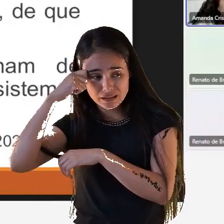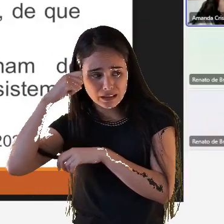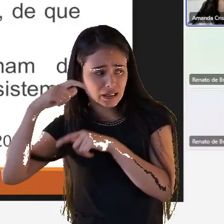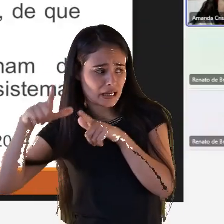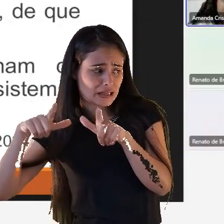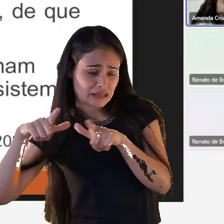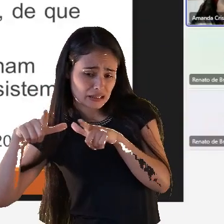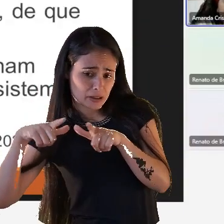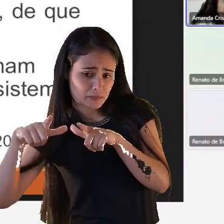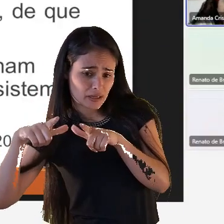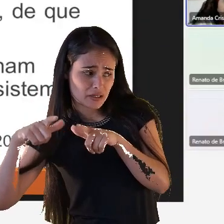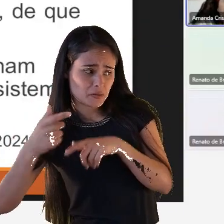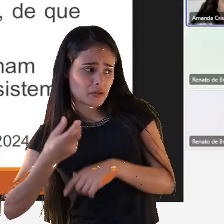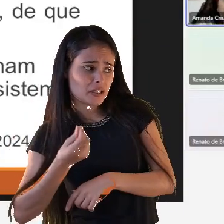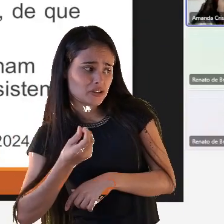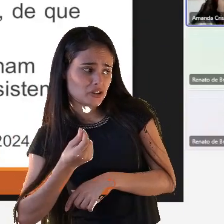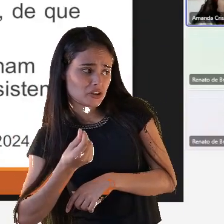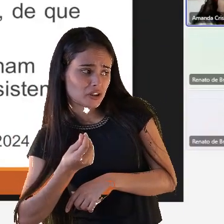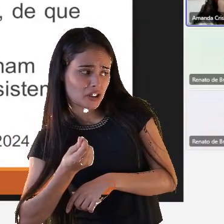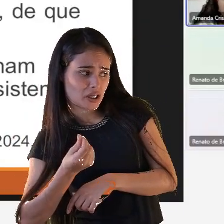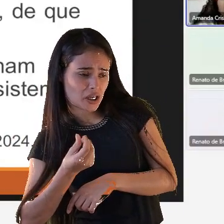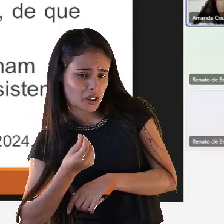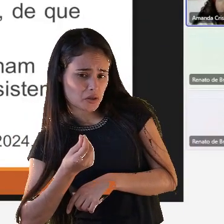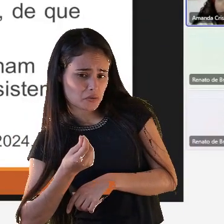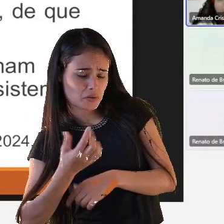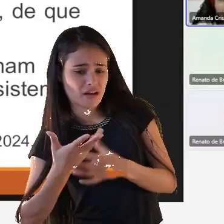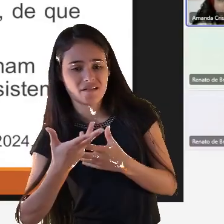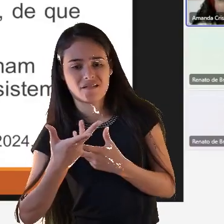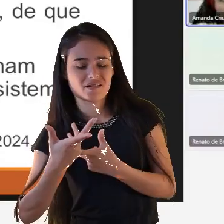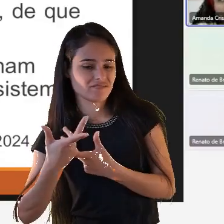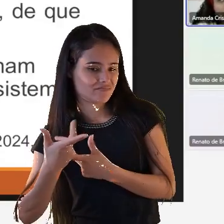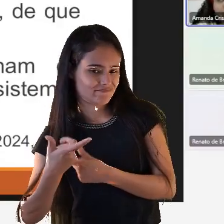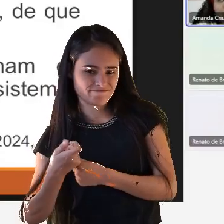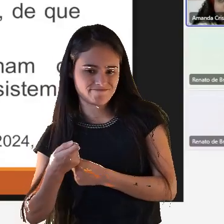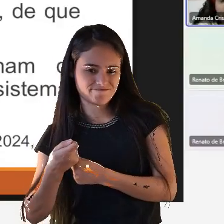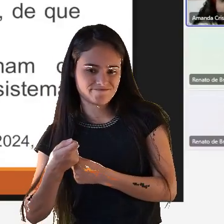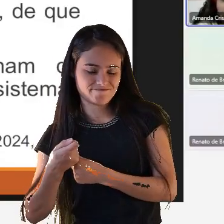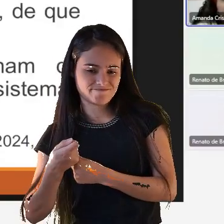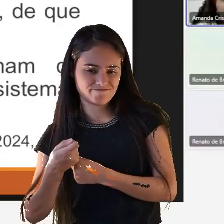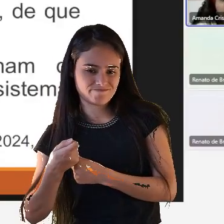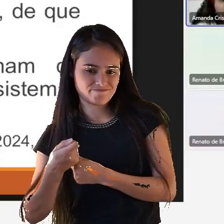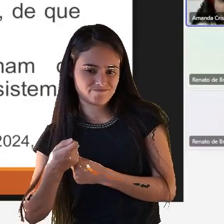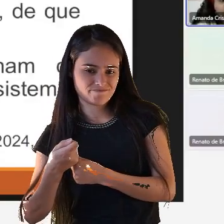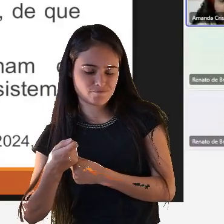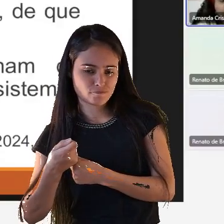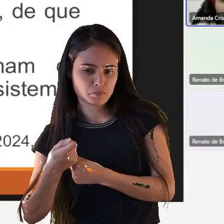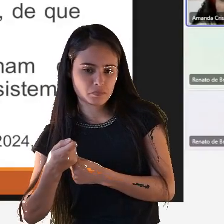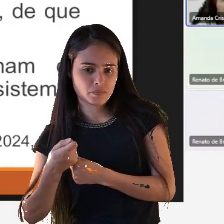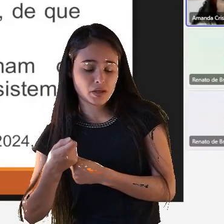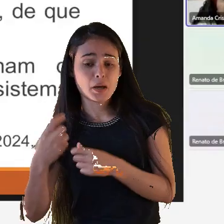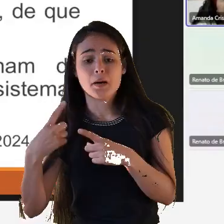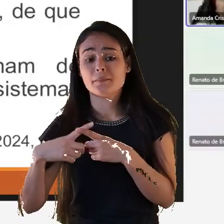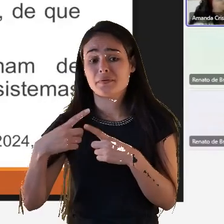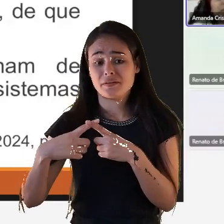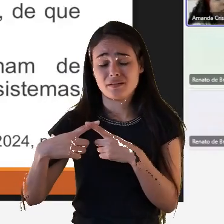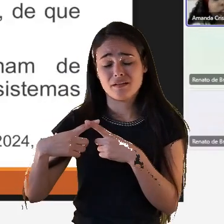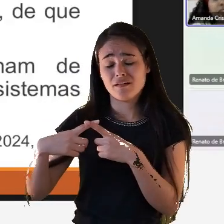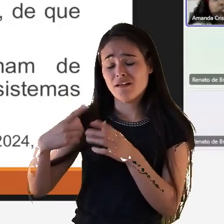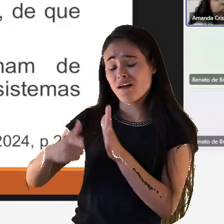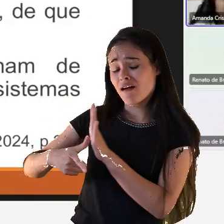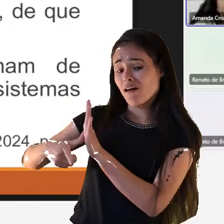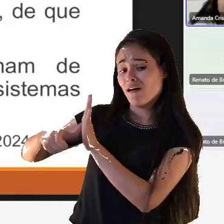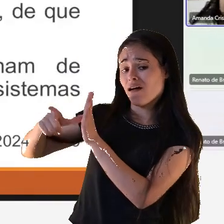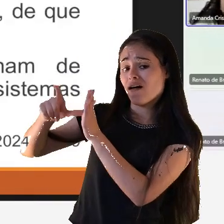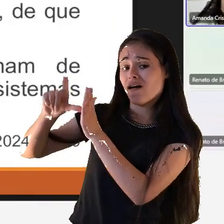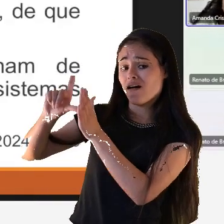Porque já que eles sempre fizeram aquele trabalho, por que de uma hora para outra, de um dia para o outro, aquele